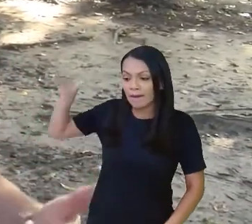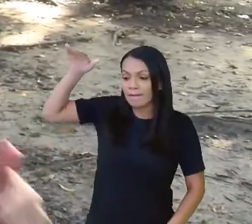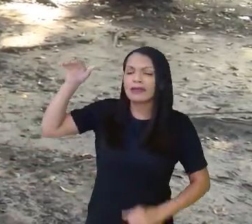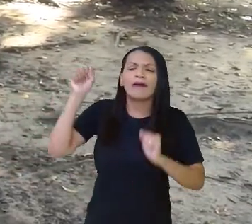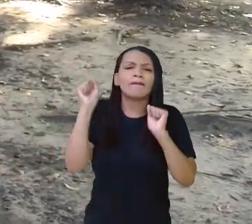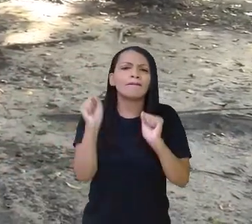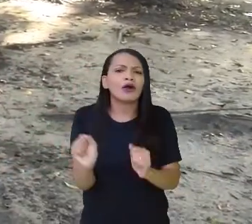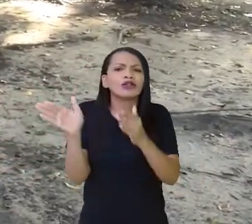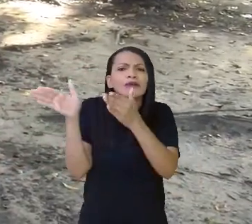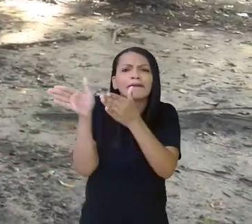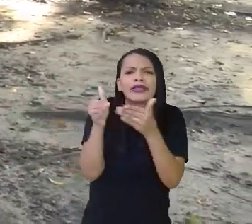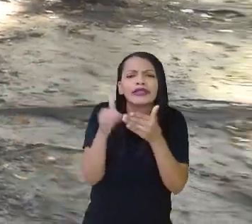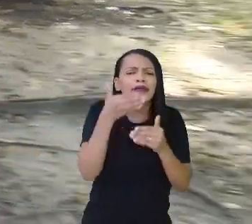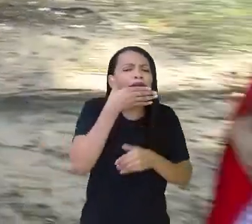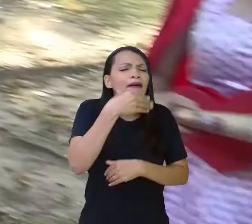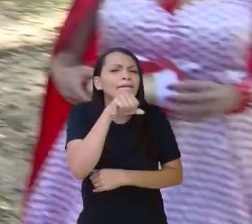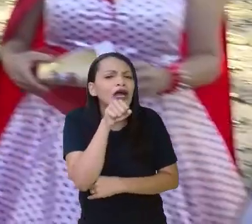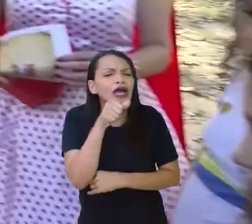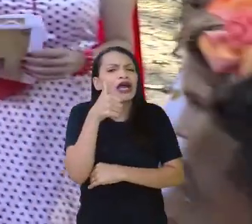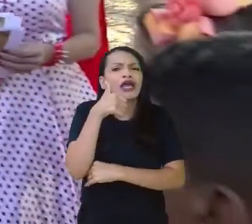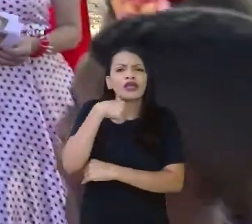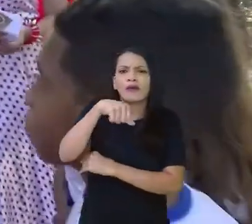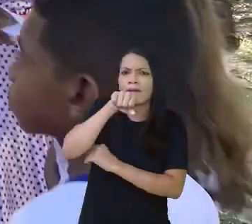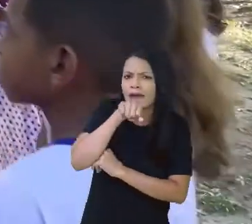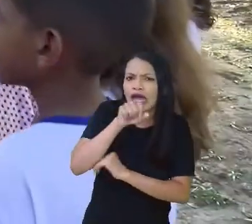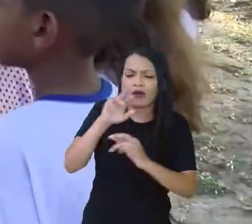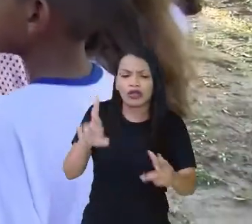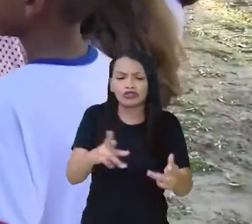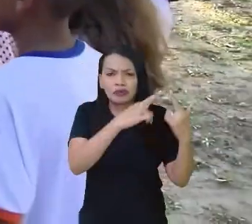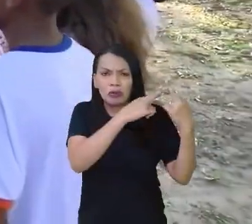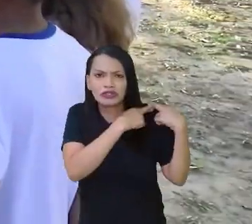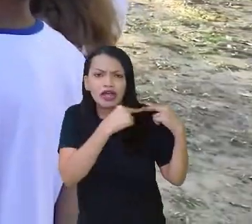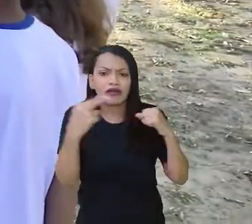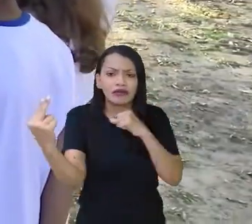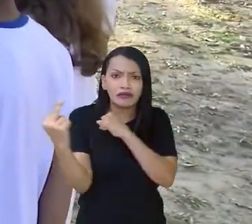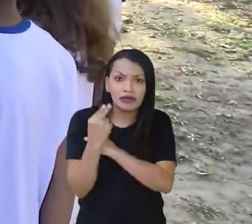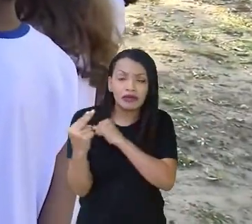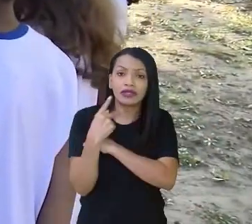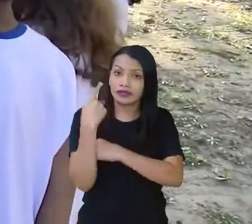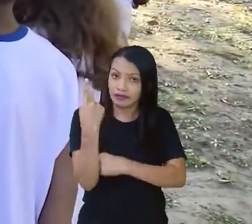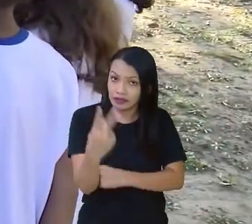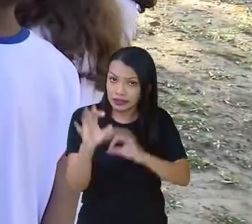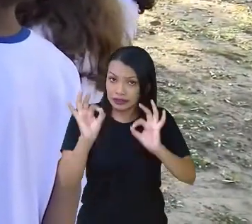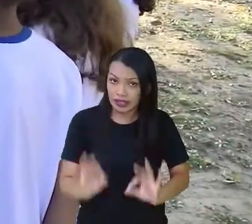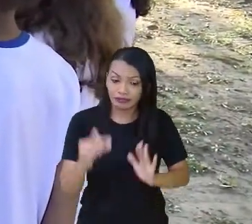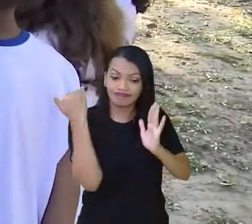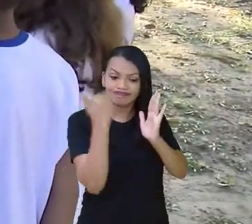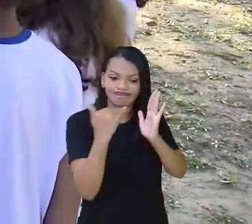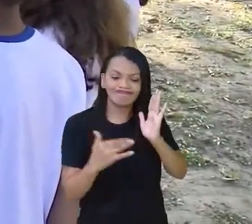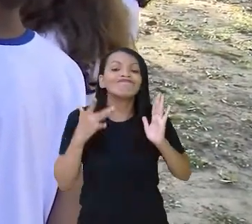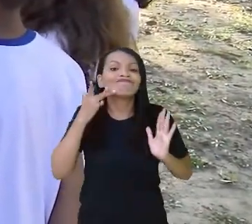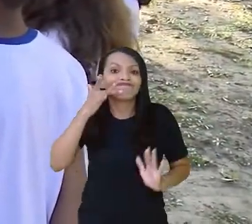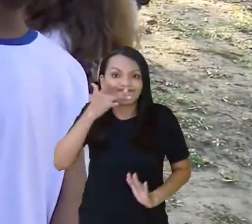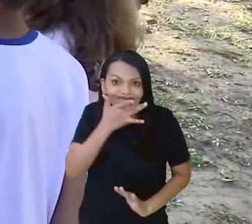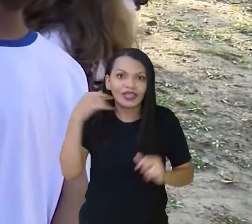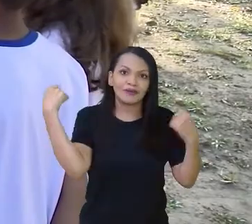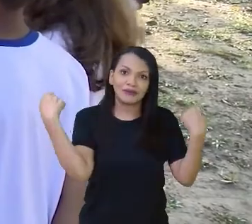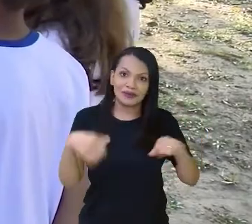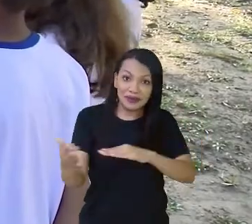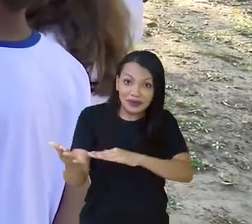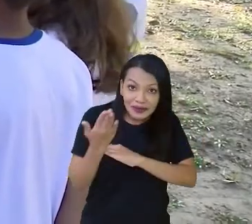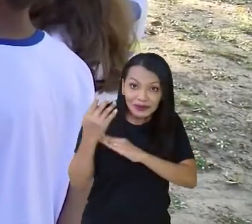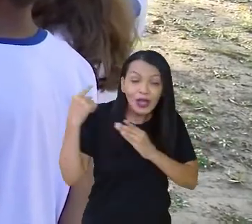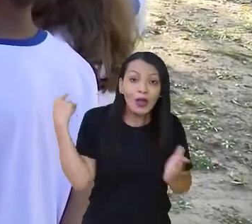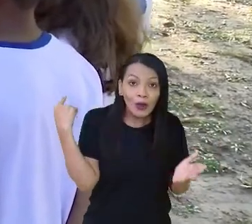à mamãe, ao papai, ao responsável. Vai ficar uma receita deliciosa, mas vocês precisam de ajuda. Combinado